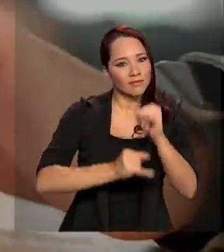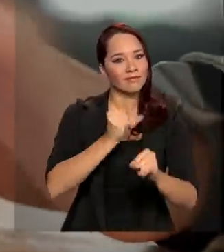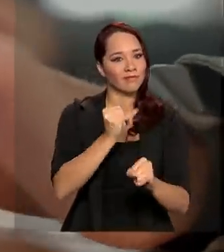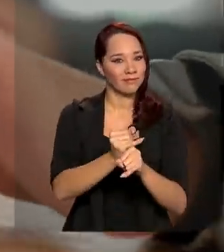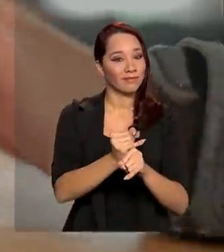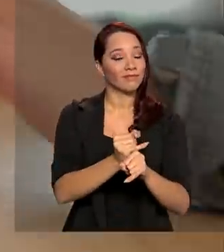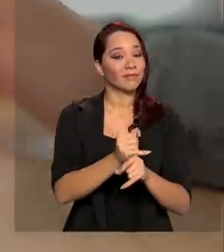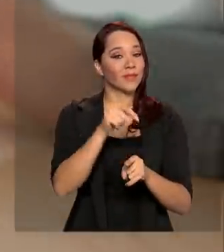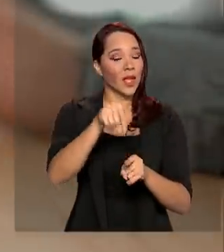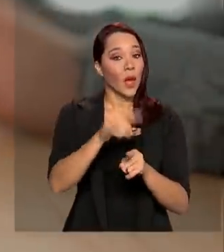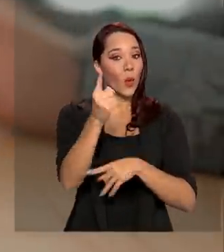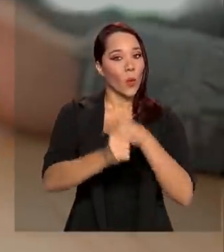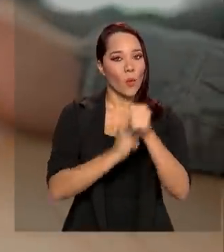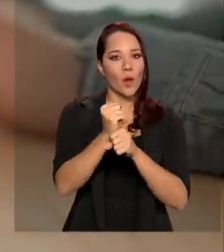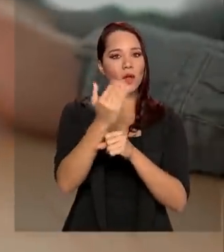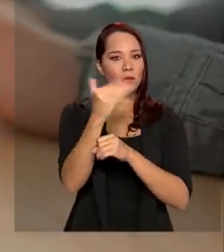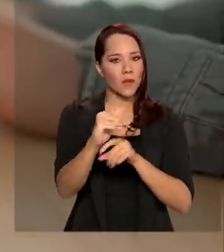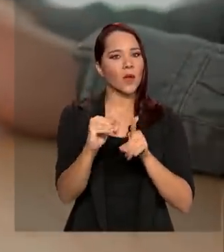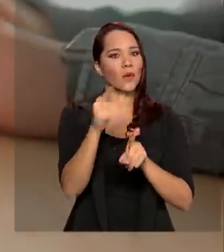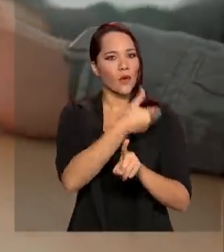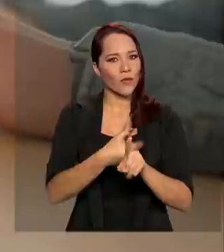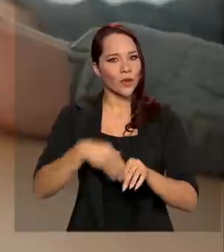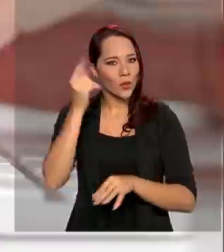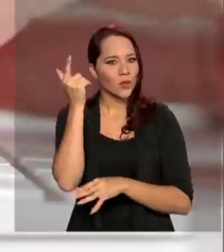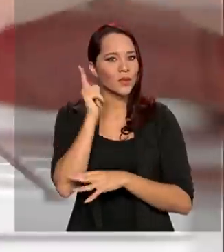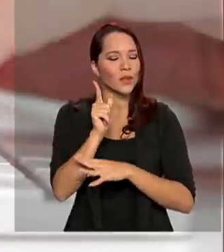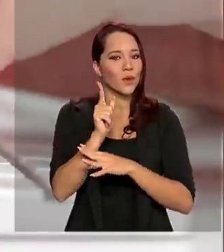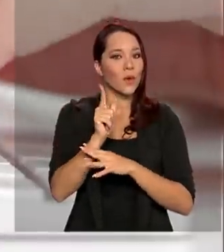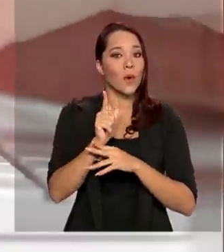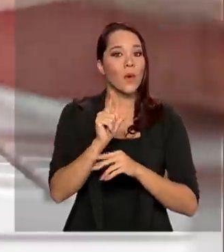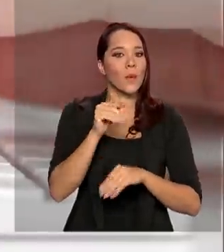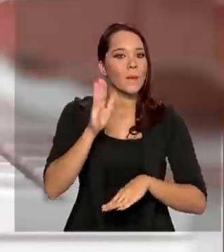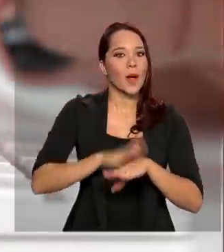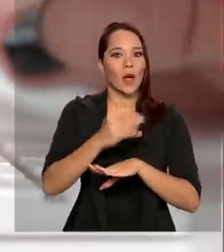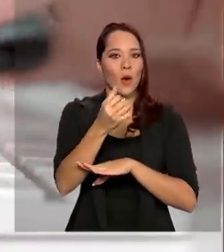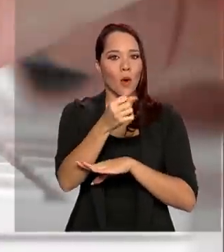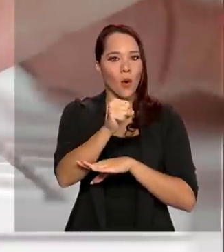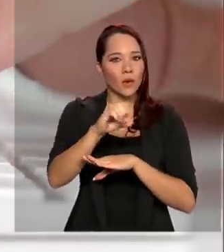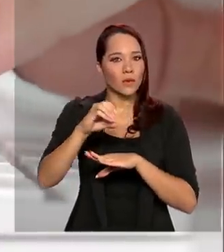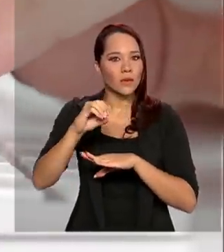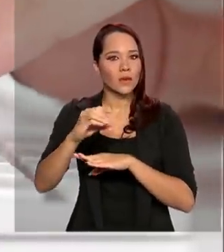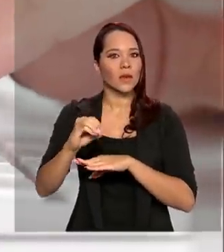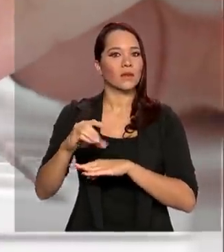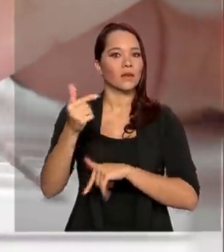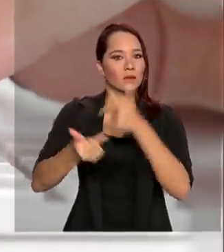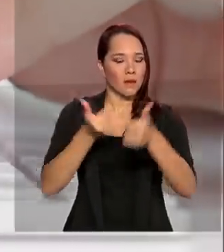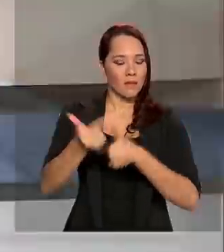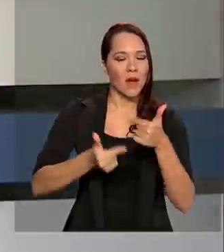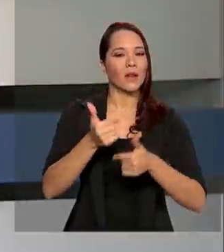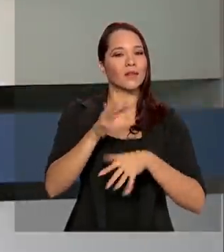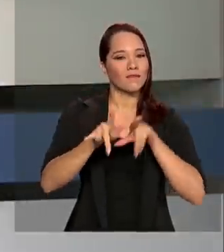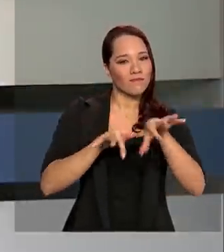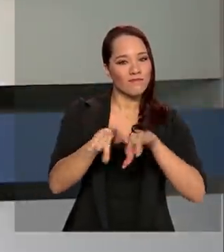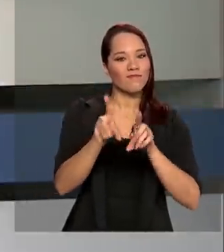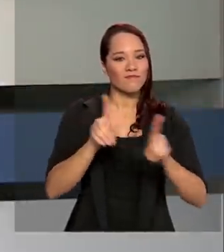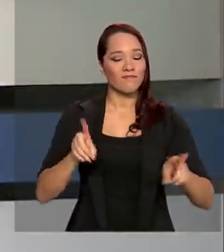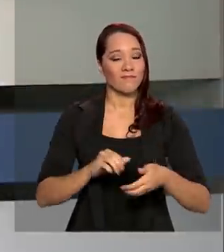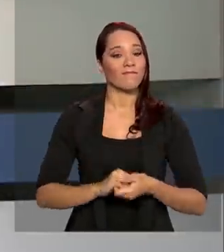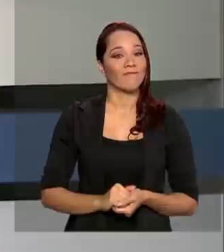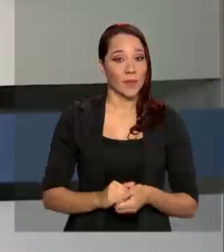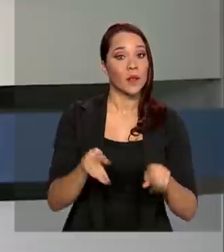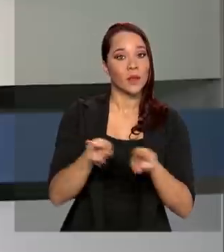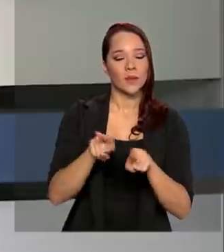internet. Em um ano e meio, o governo atingiu a marca histórica de 800 serviços digitais. E veja